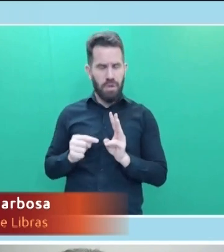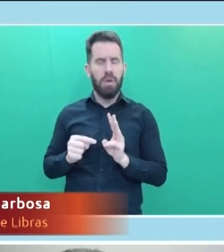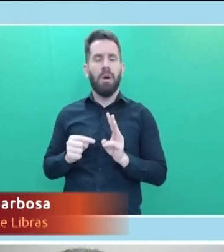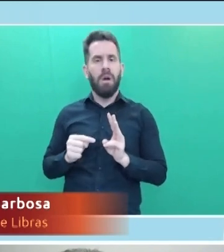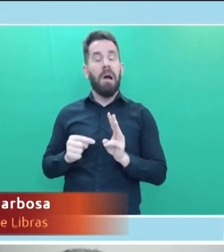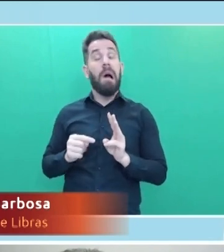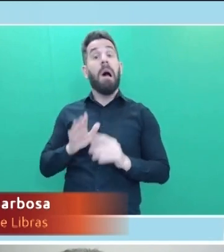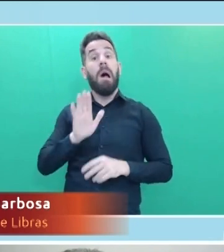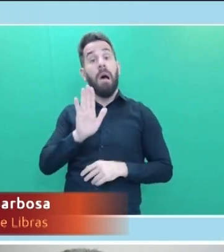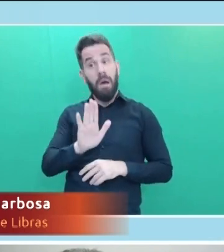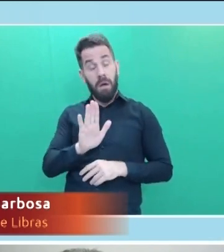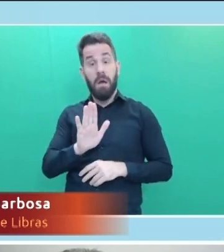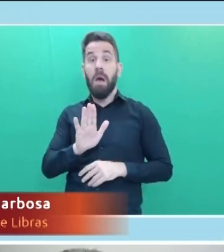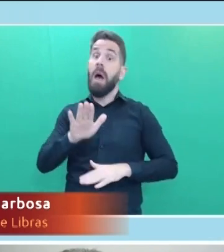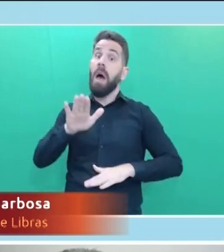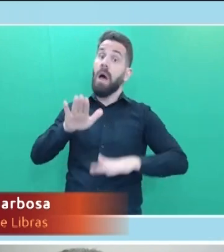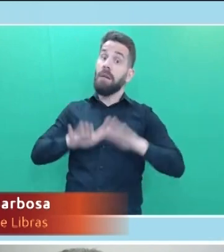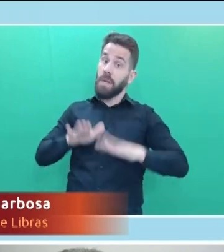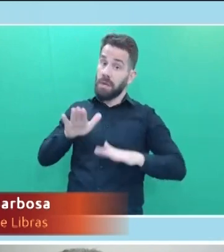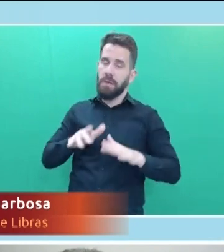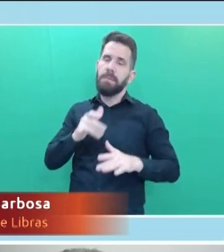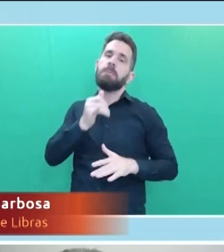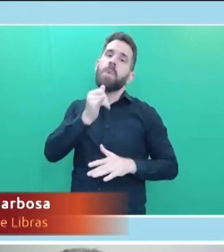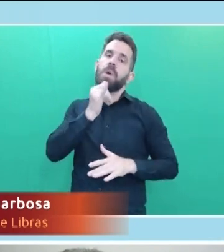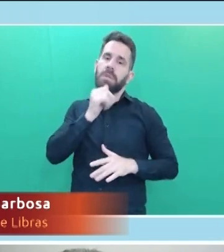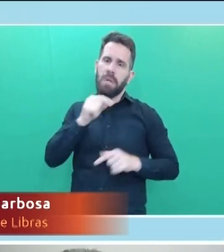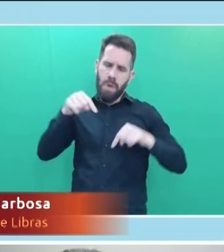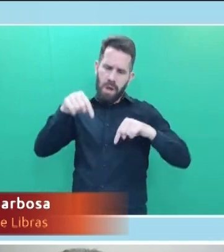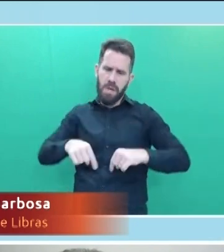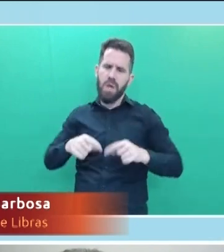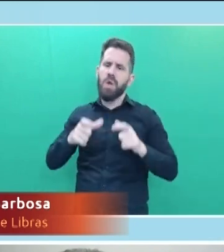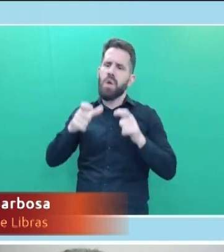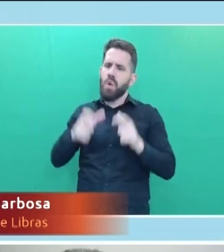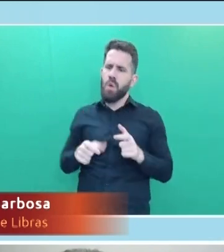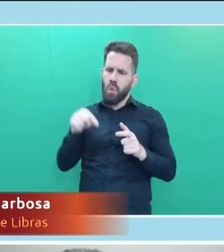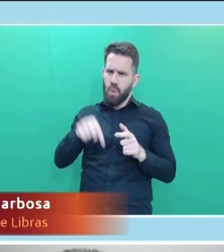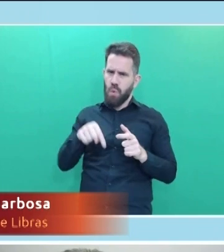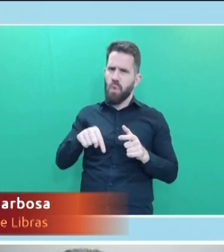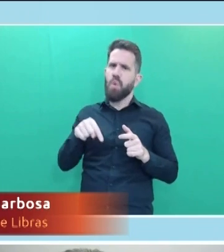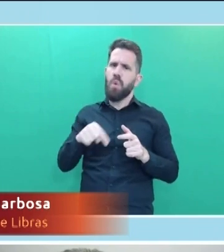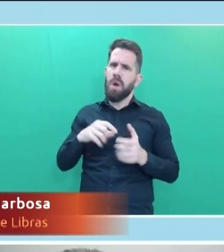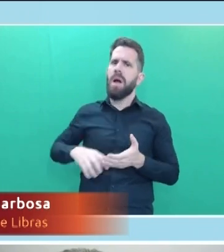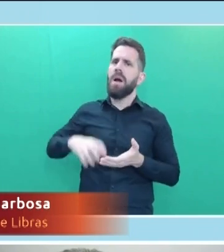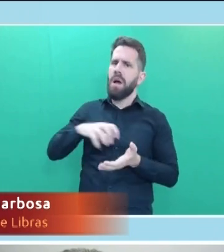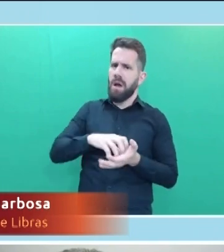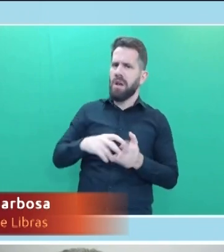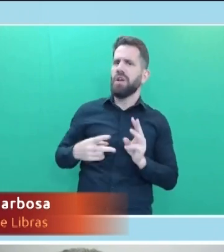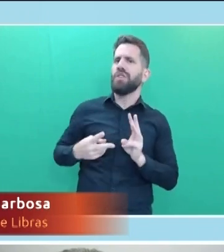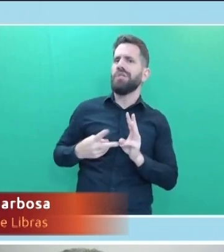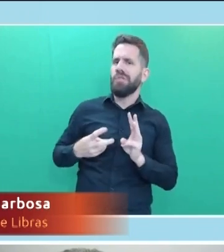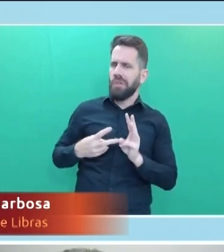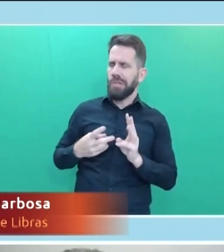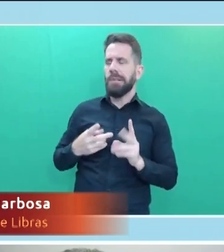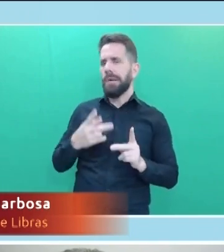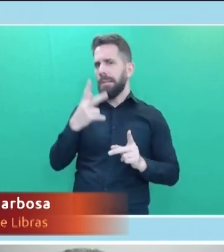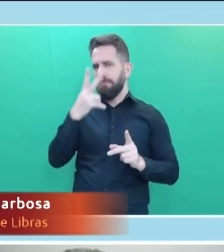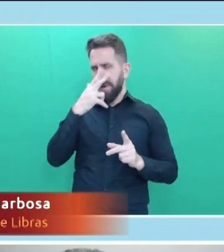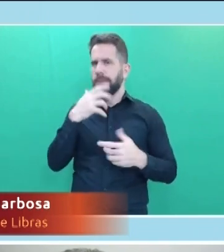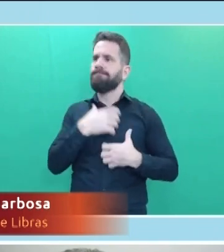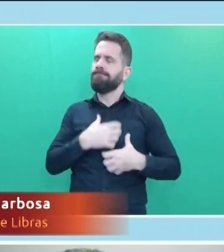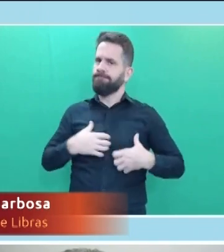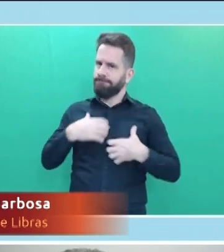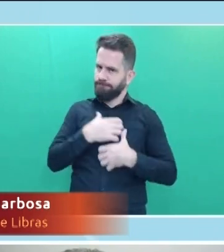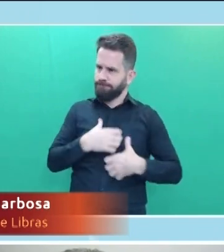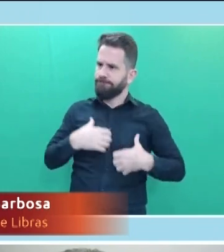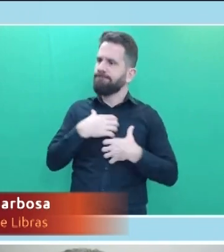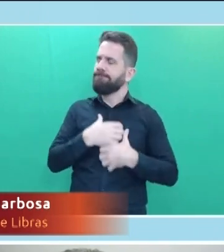vezes aqui na base é questionado. Hoje em dia nós temos